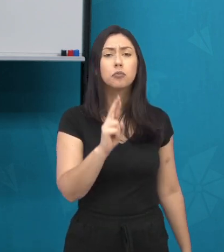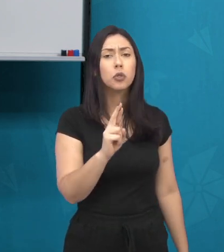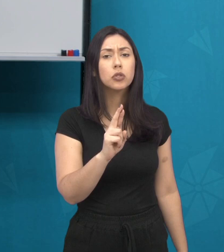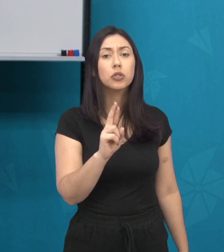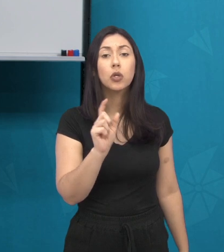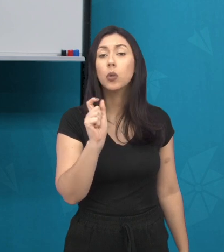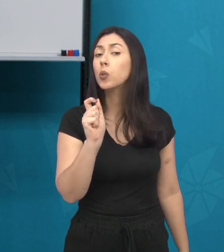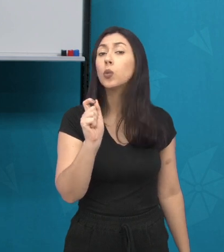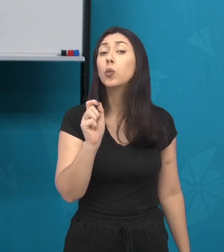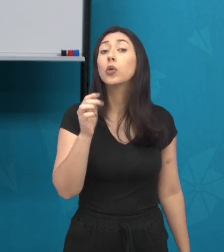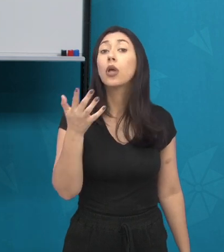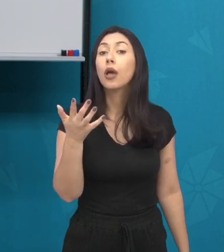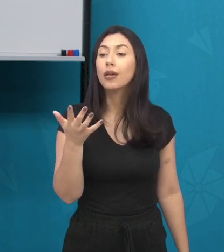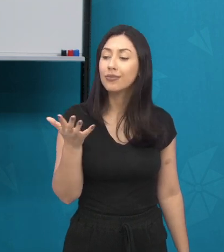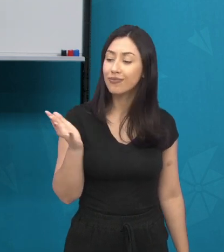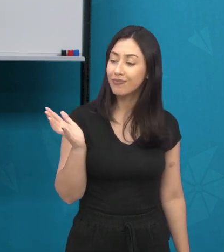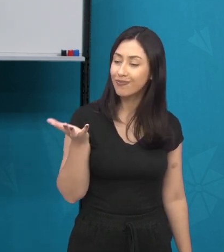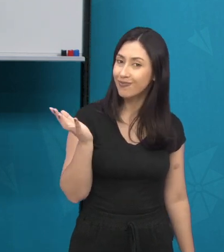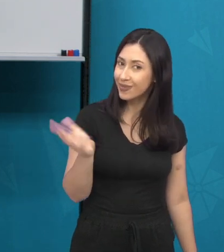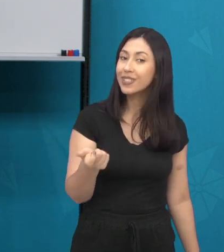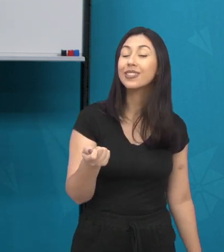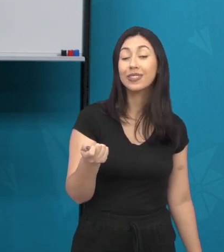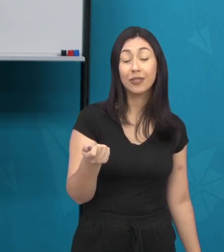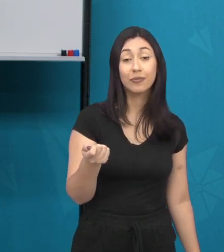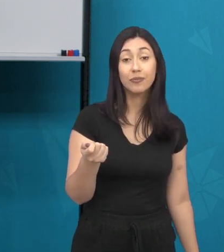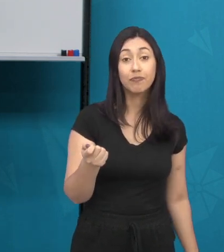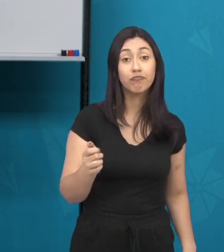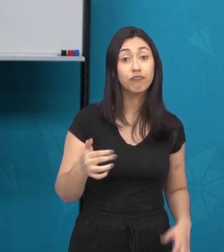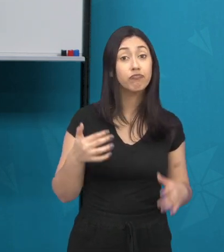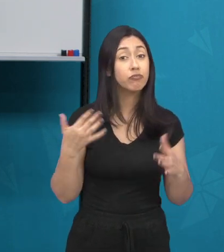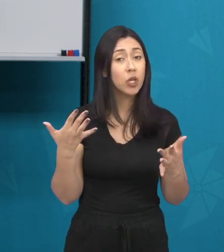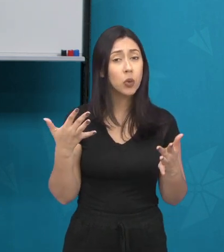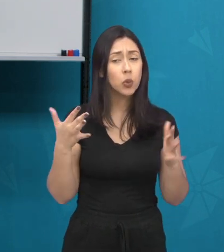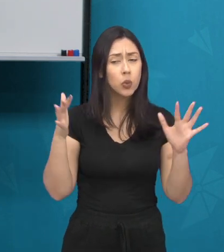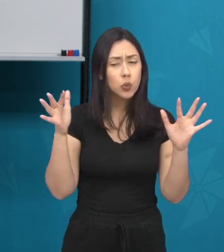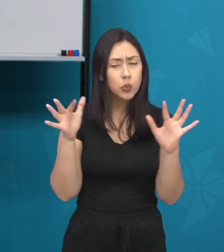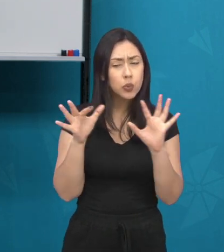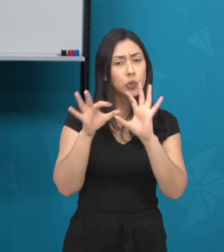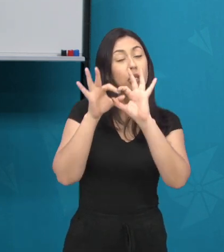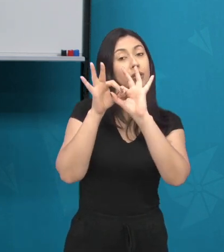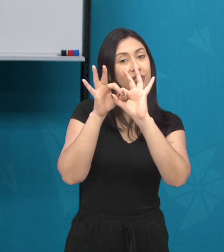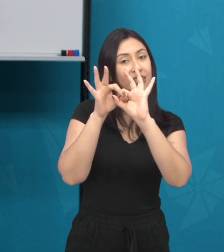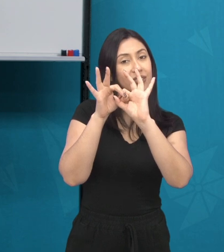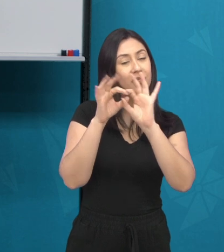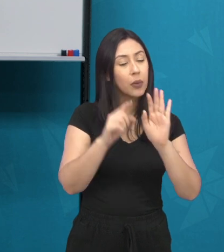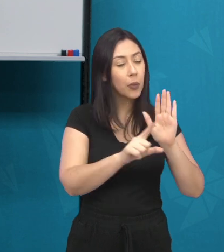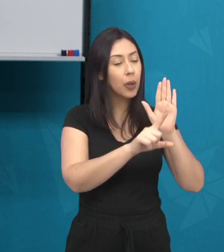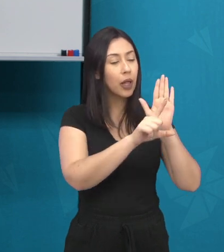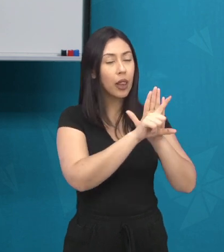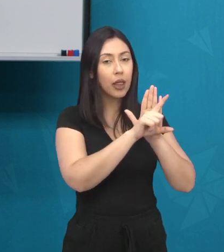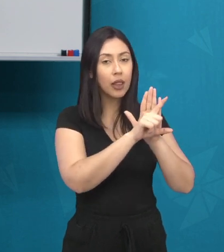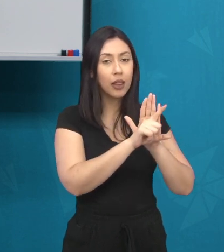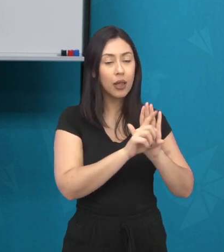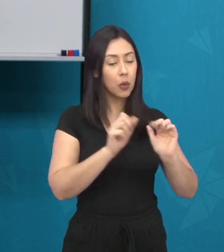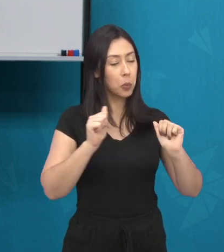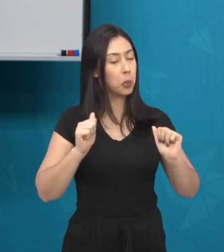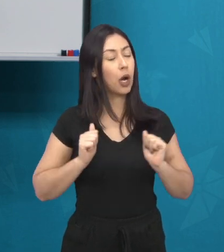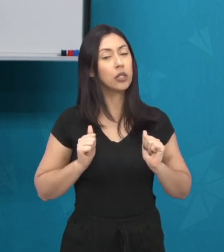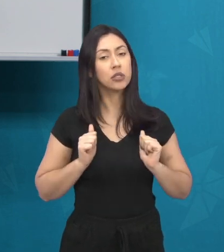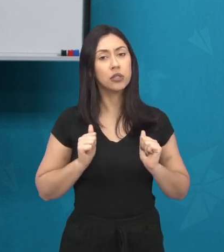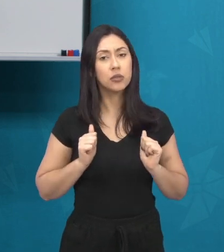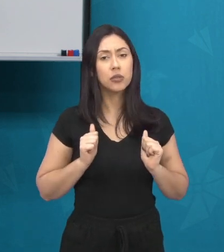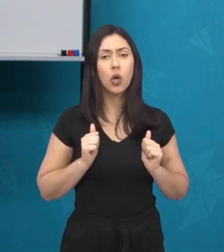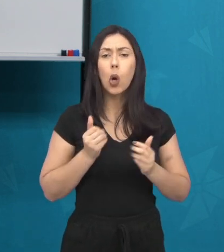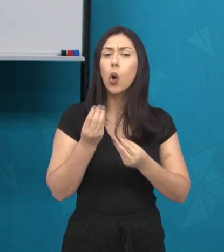disso é uma aceleração então conectando esse assunto com a a a a lei da inércia O que é